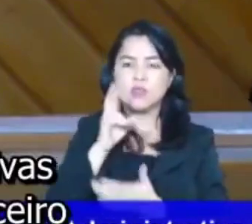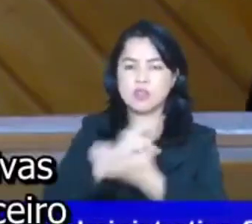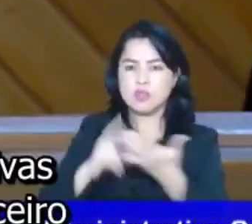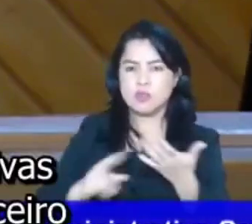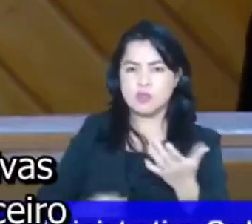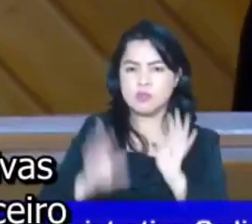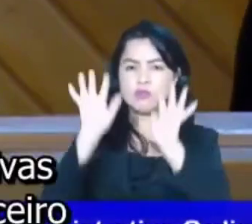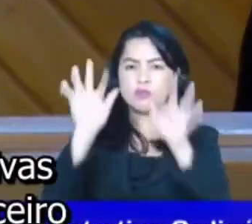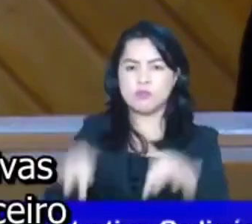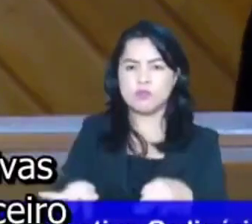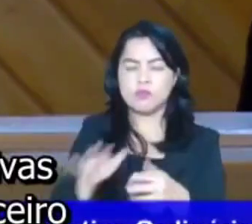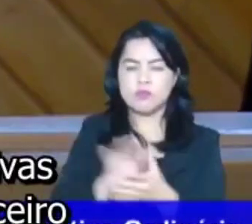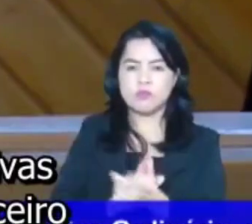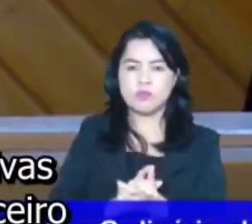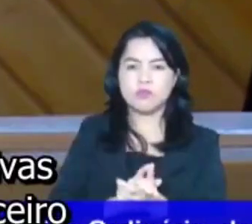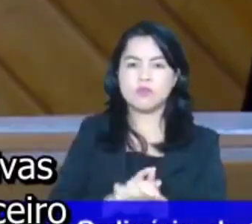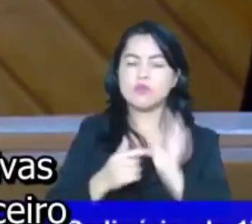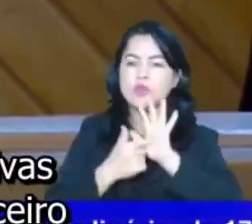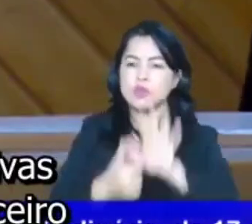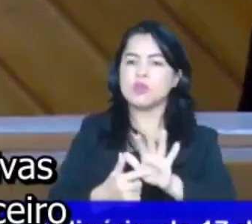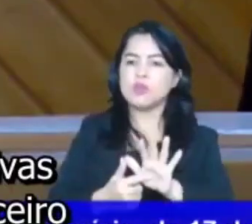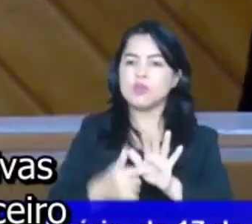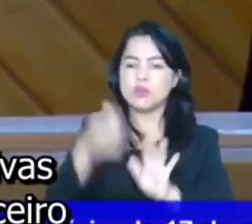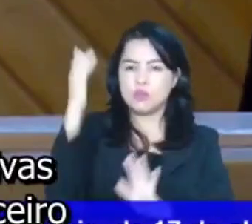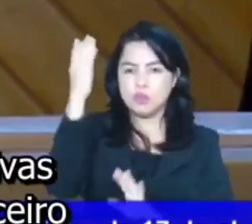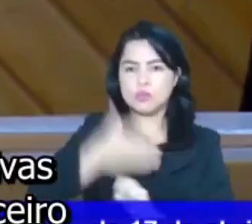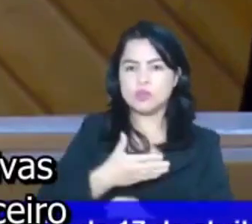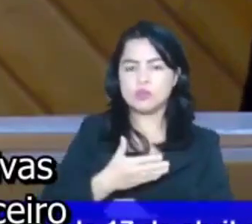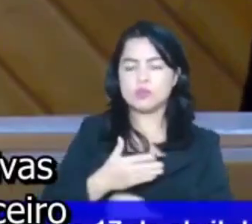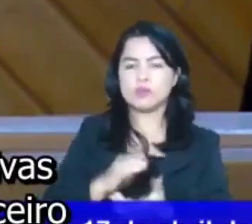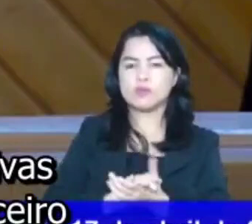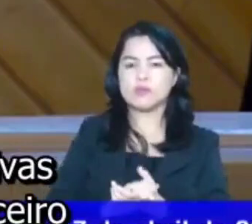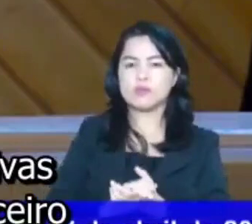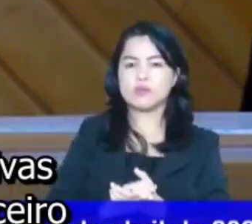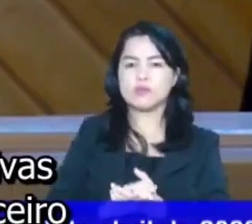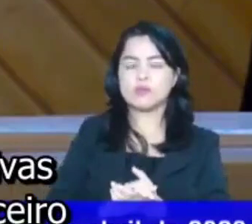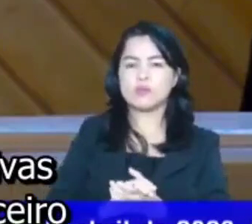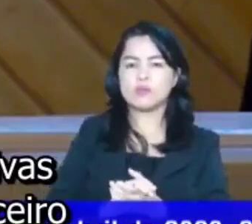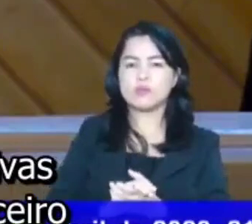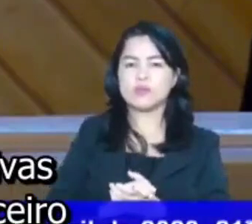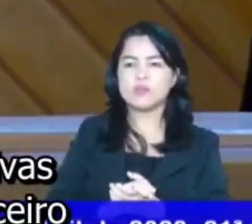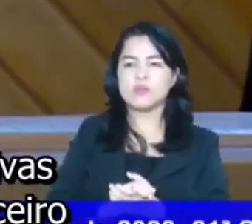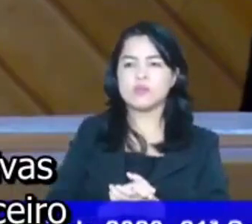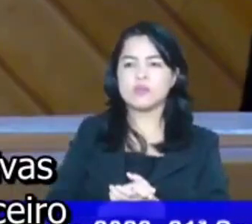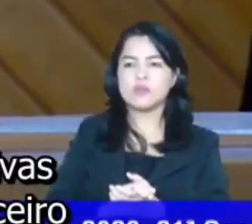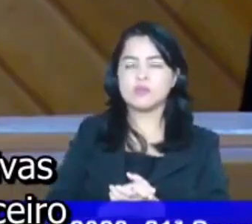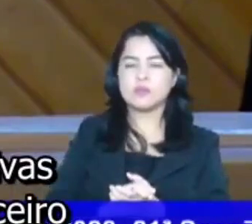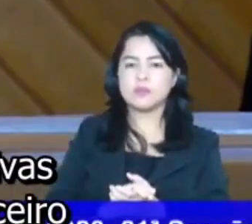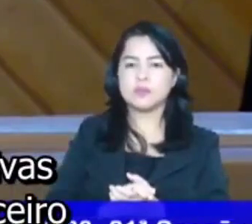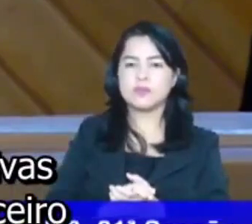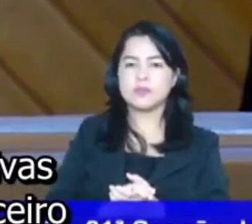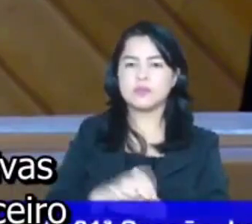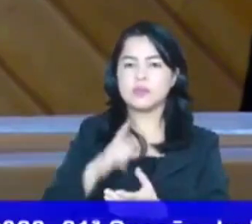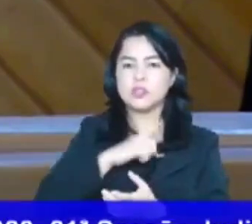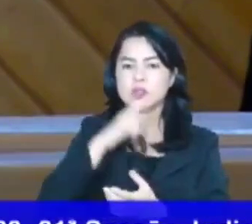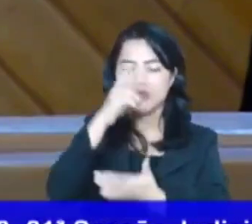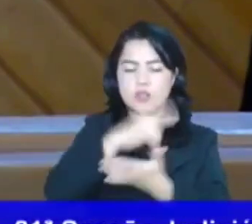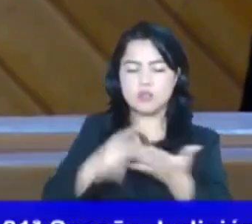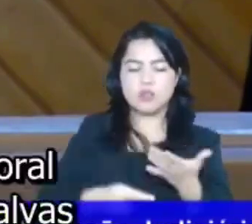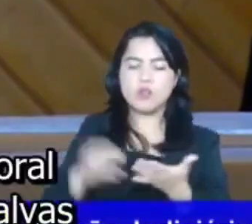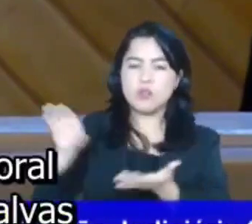o NACEP sugeriu a aprovação das contas com ressalvas, em razão da entrega intempestiva do relatório